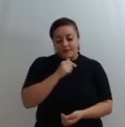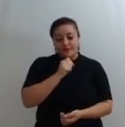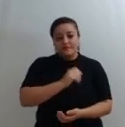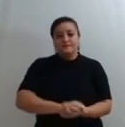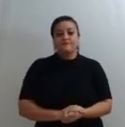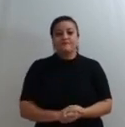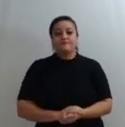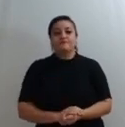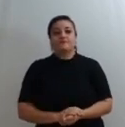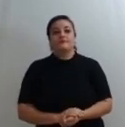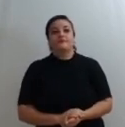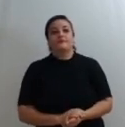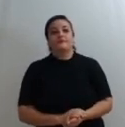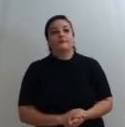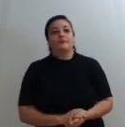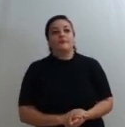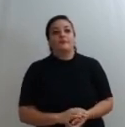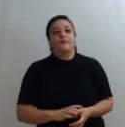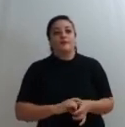ela deixa de